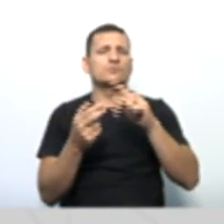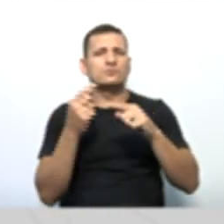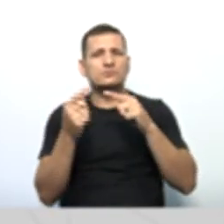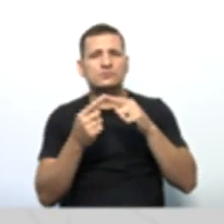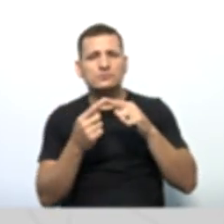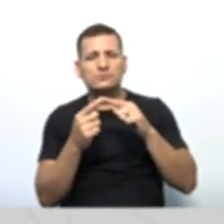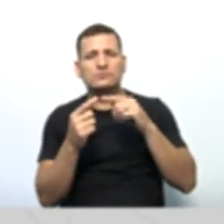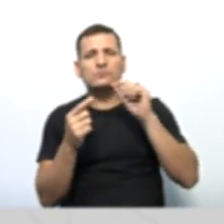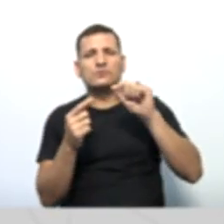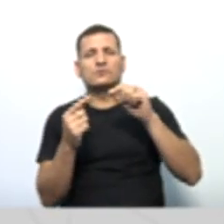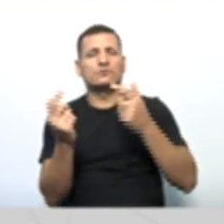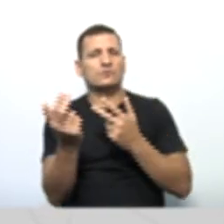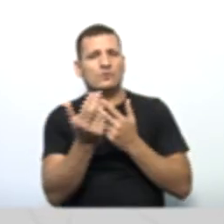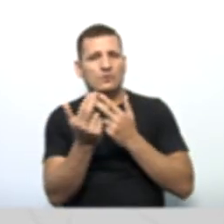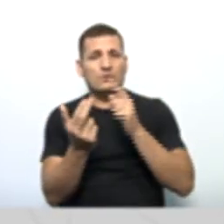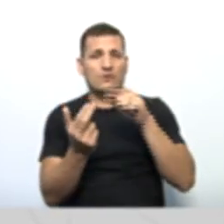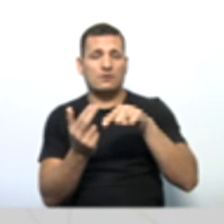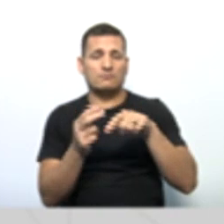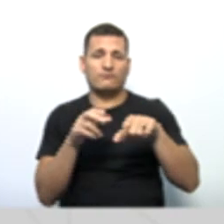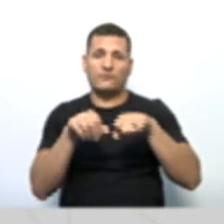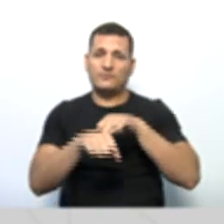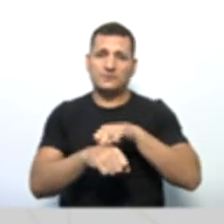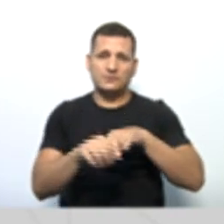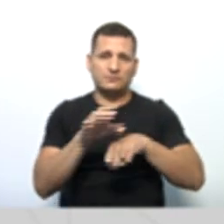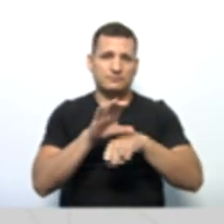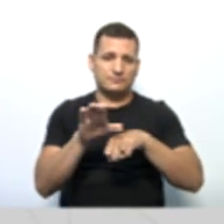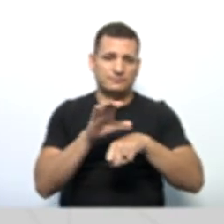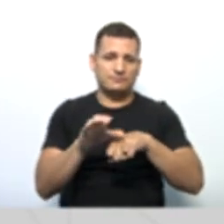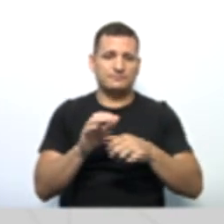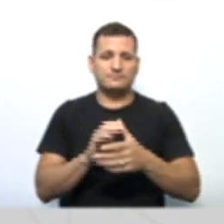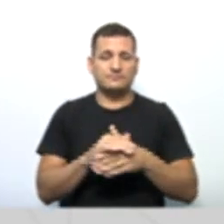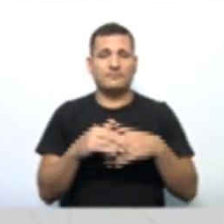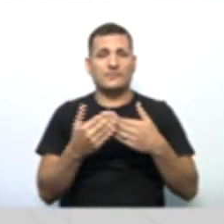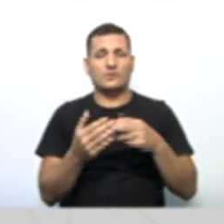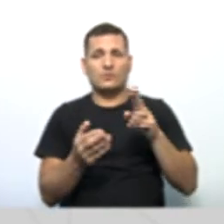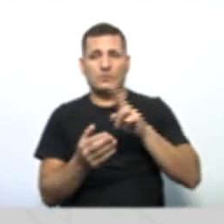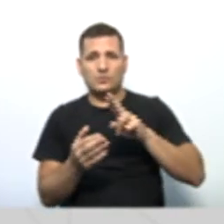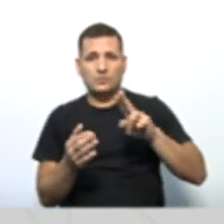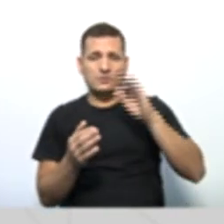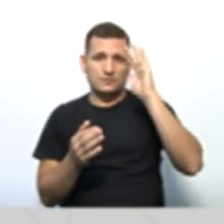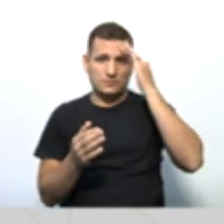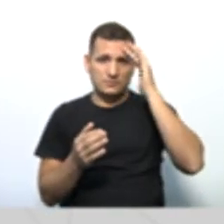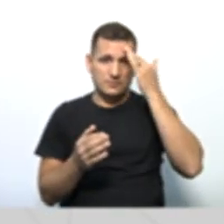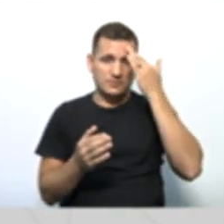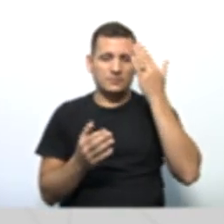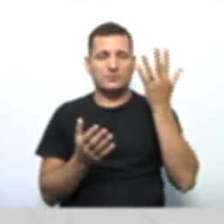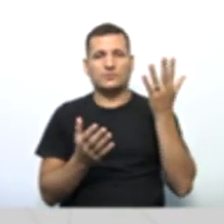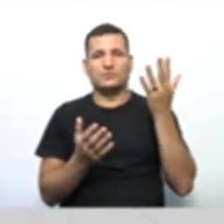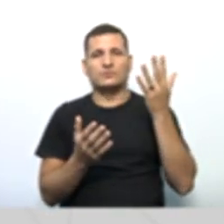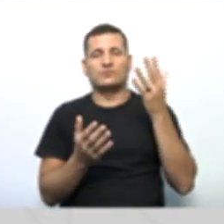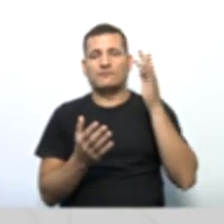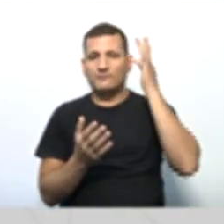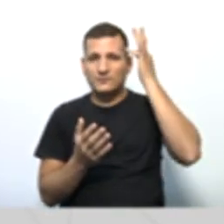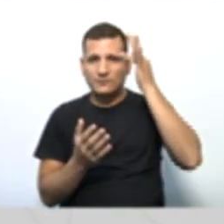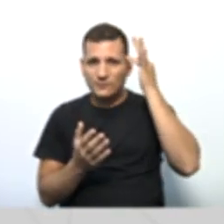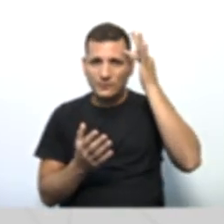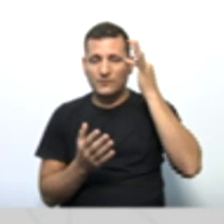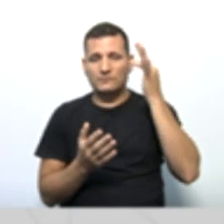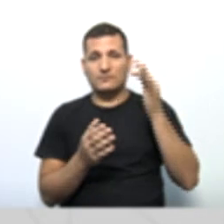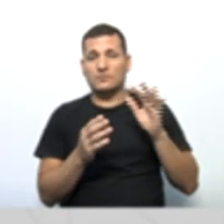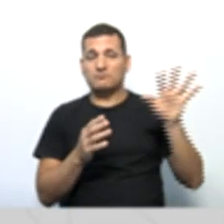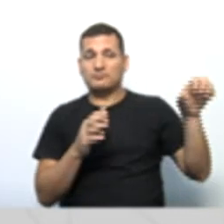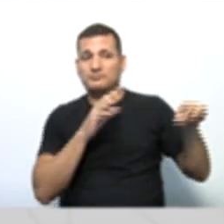esse curso, com certeza. Sim. Então, utilizem as concepções filosóficas estudadas para fundamentar